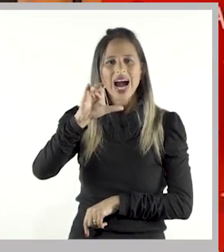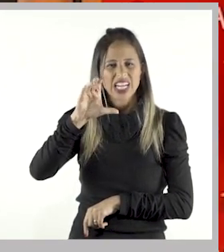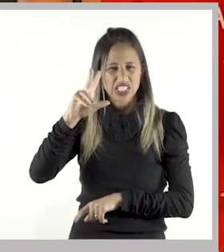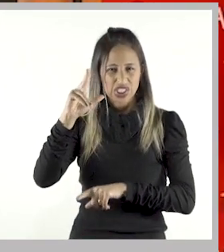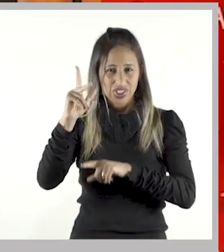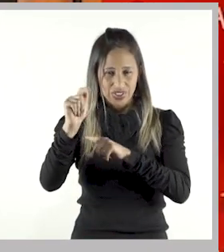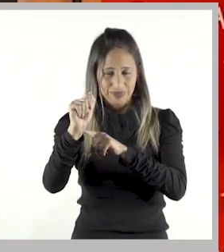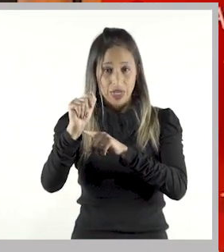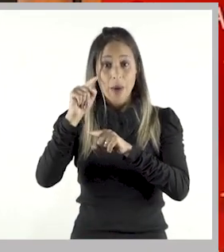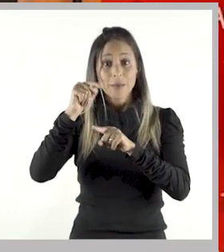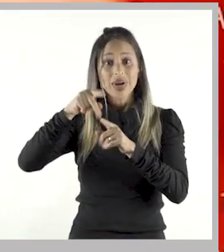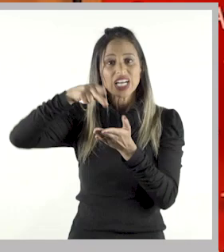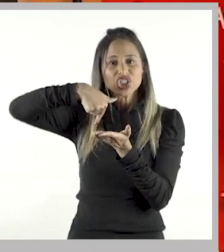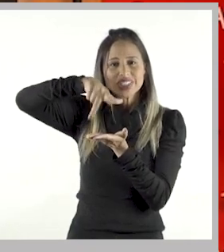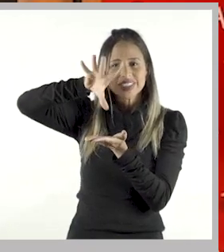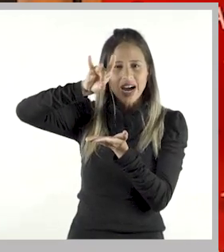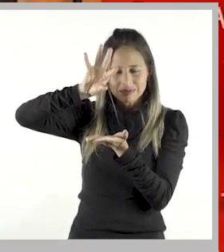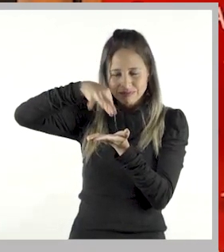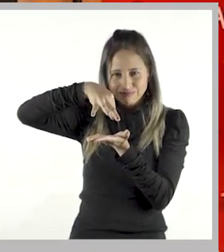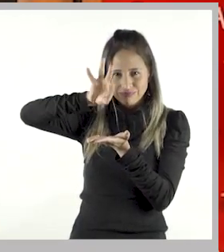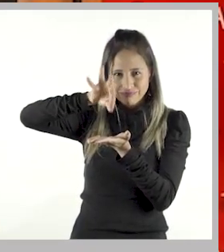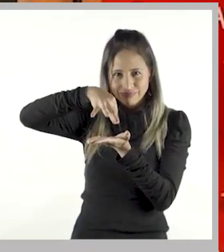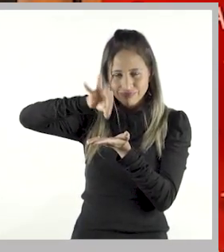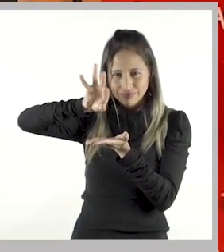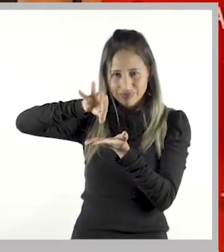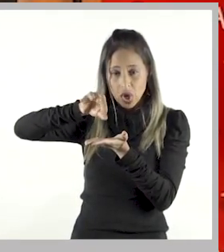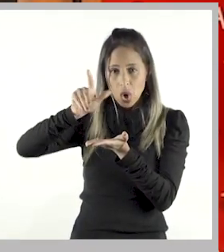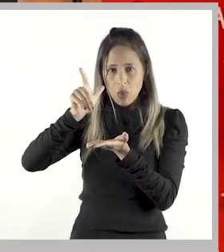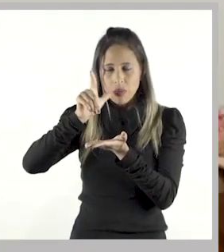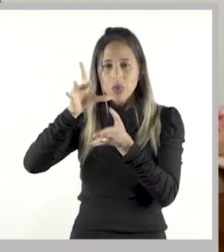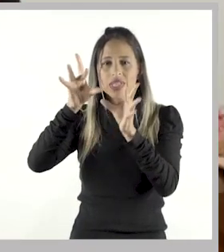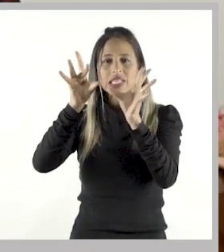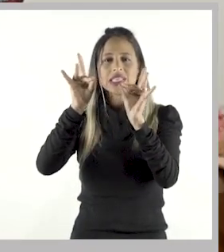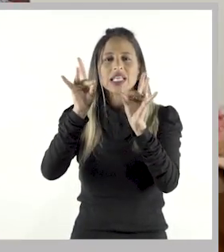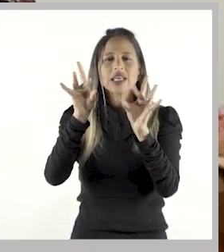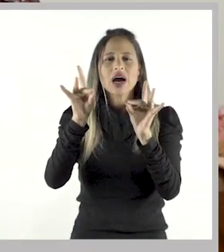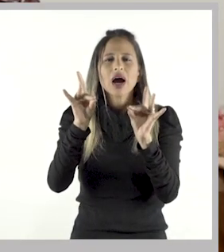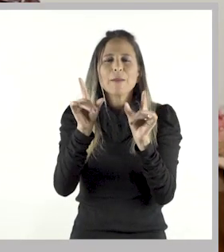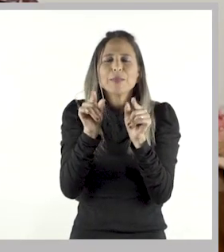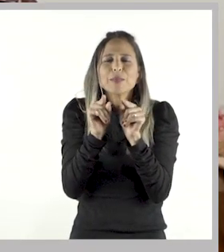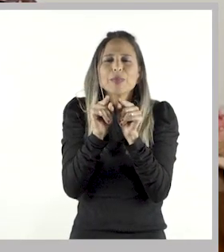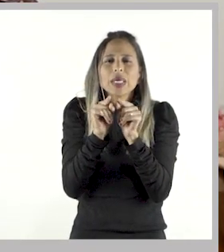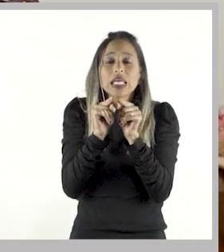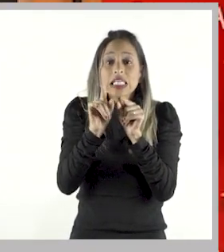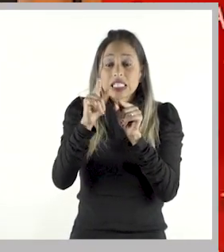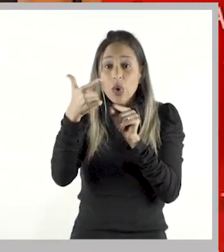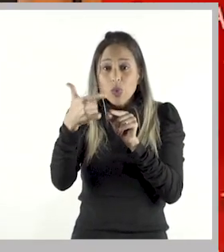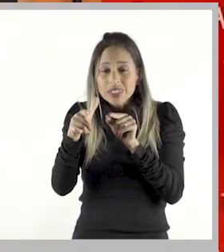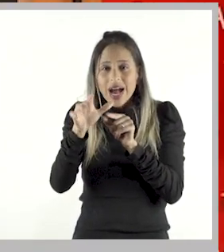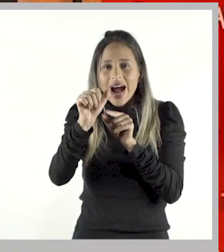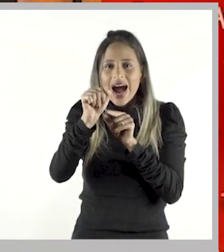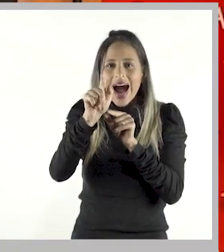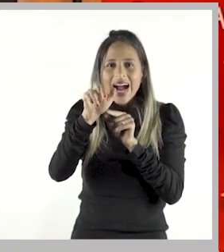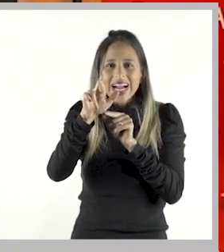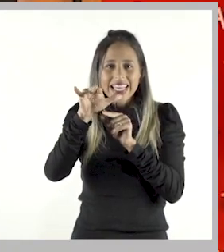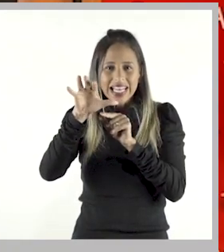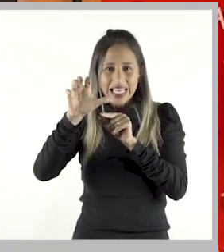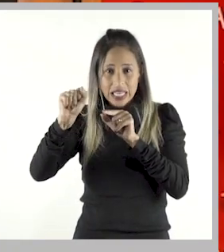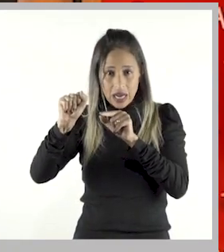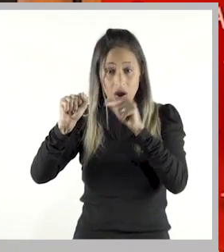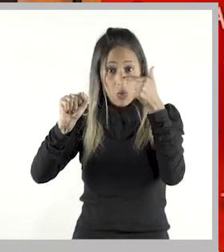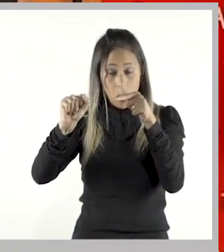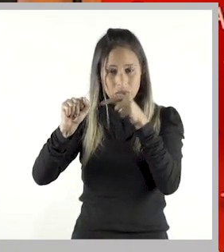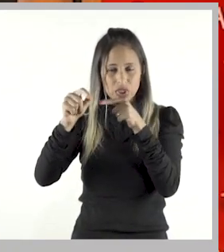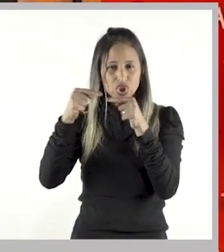gente consegue alcançar detalhes pequenos. Se eu fosse usar acrílica, que é uma tinta que normalmente eu já uso, eu não consigo detalhes